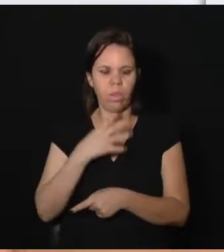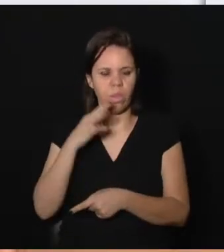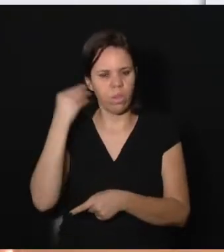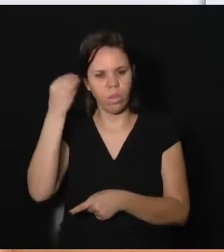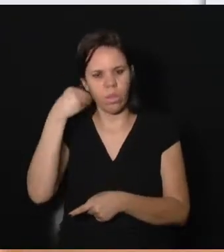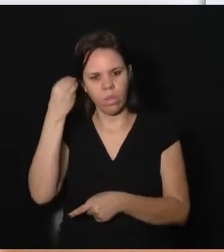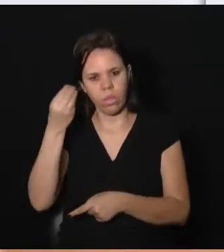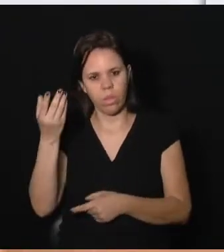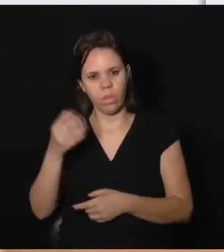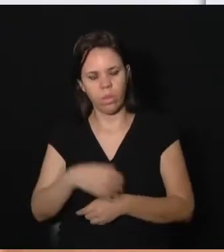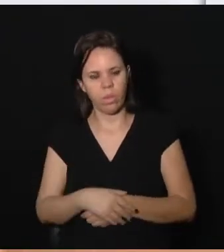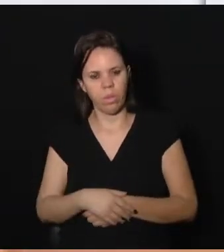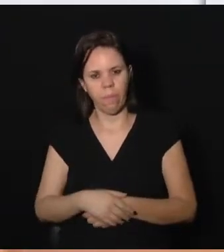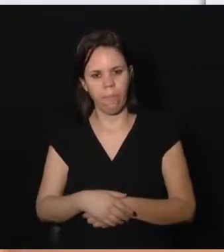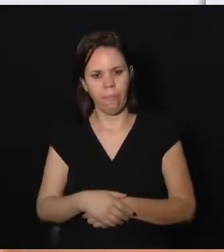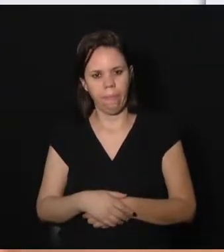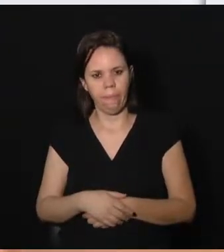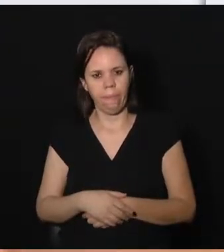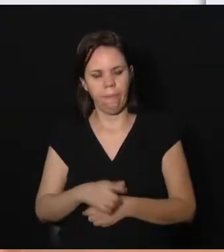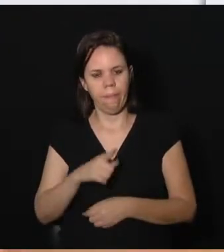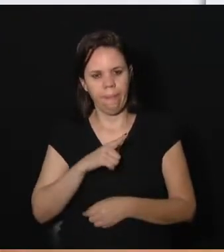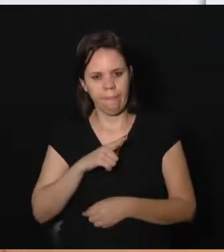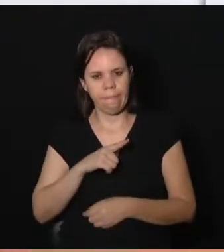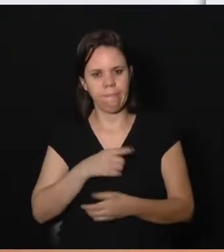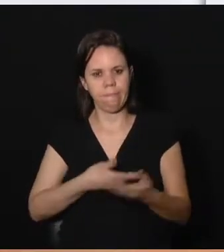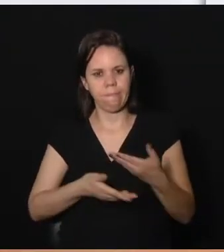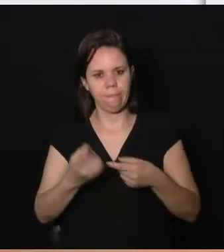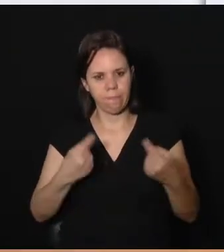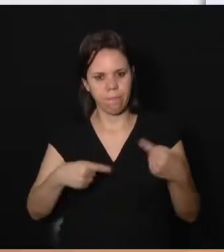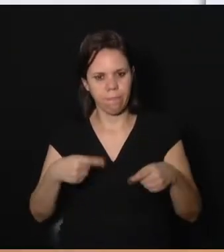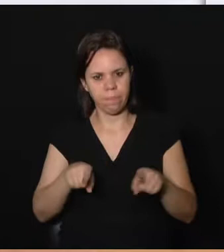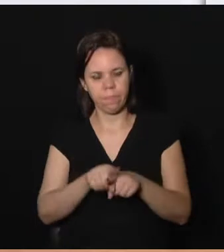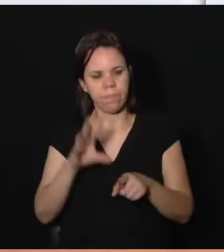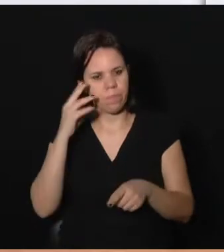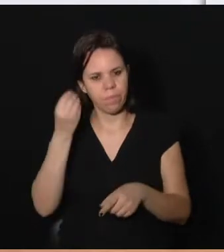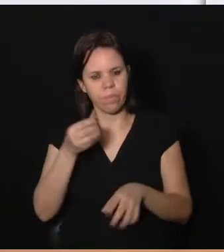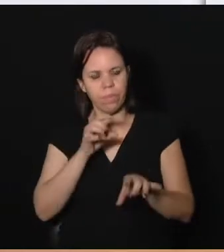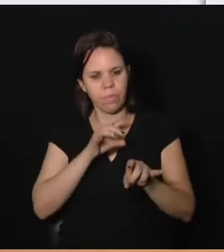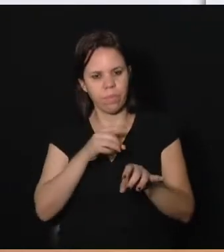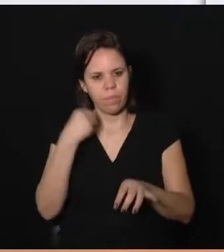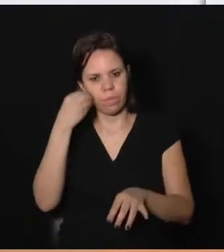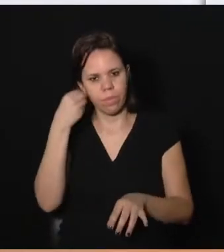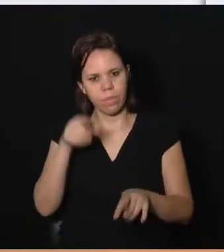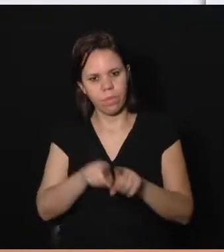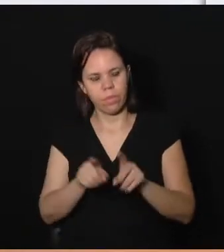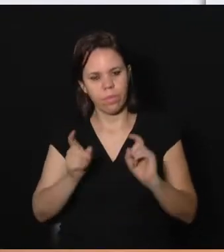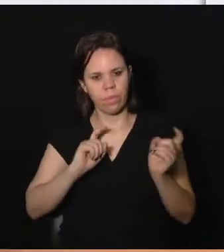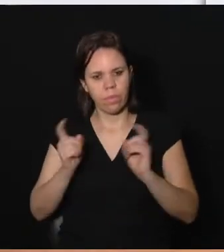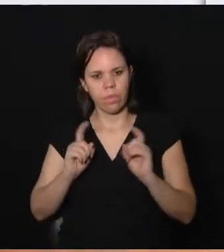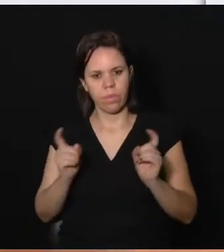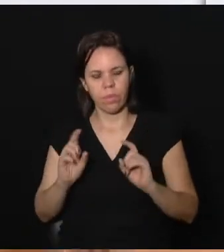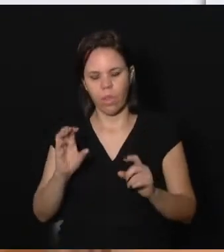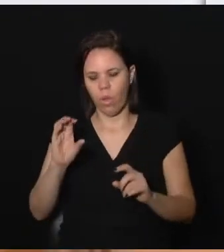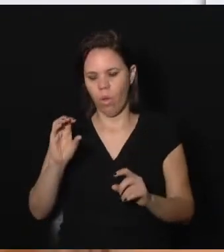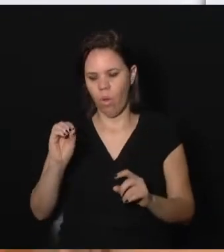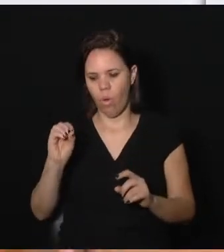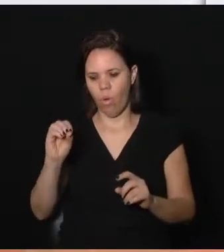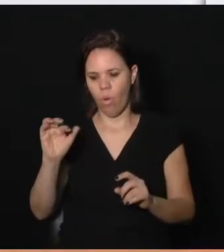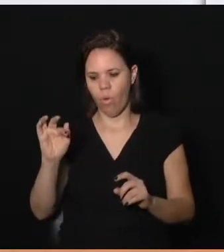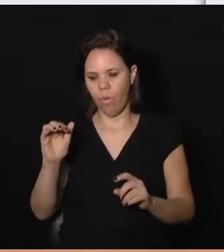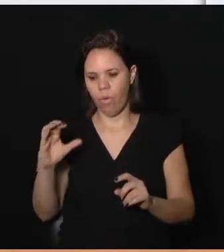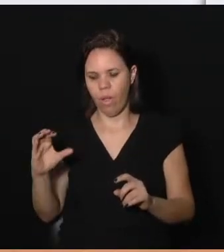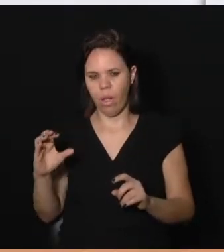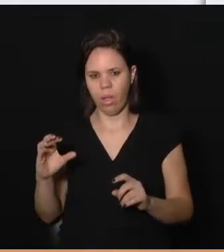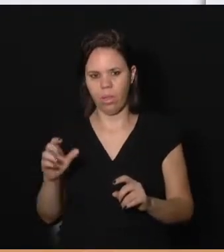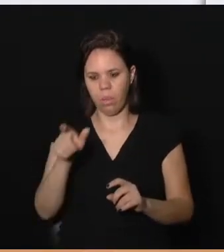que tenha um trâmite político, mas tem um conhecimento técnico, porque aí numa reunião do COFAC, sem ter um conhecimento técnico,